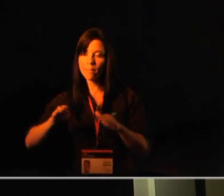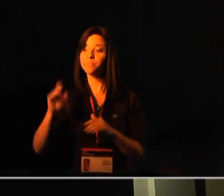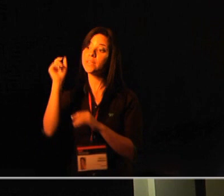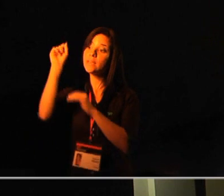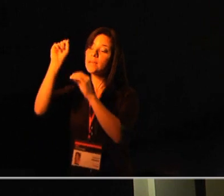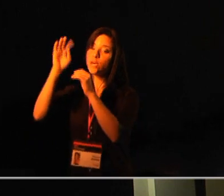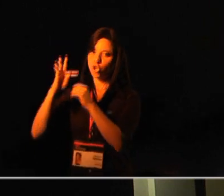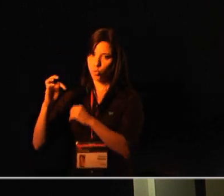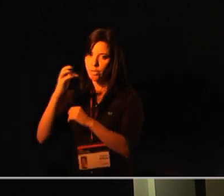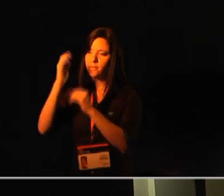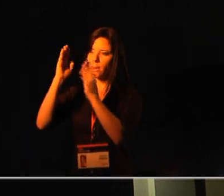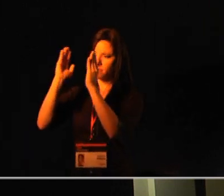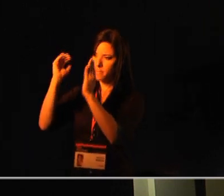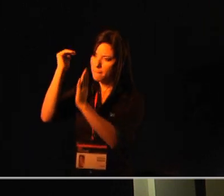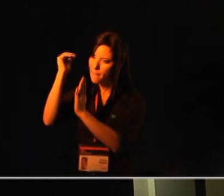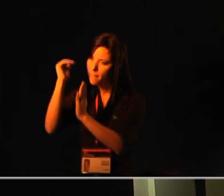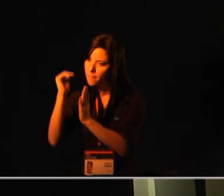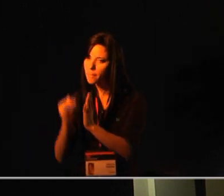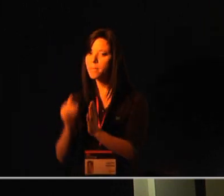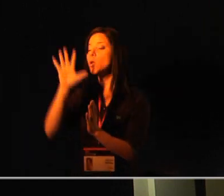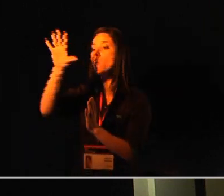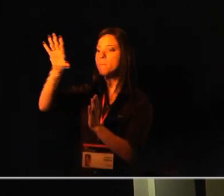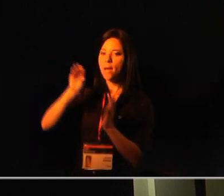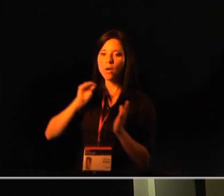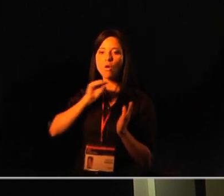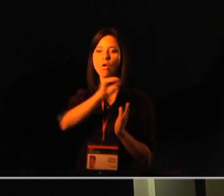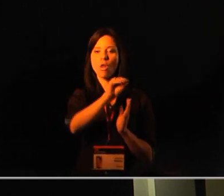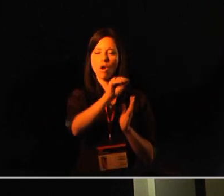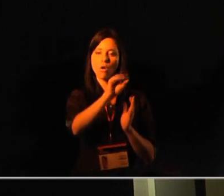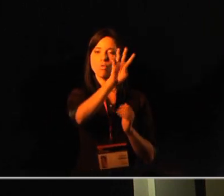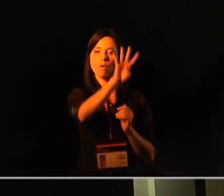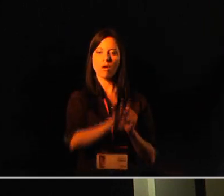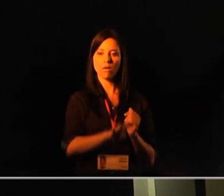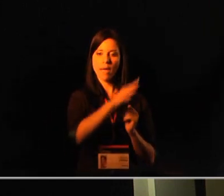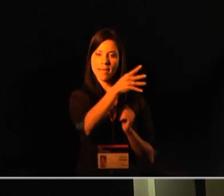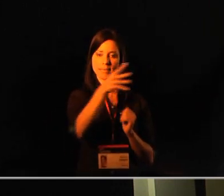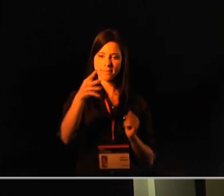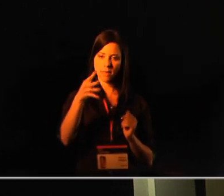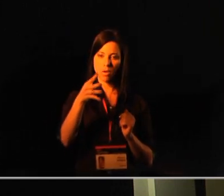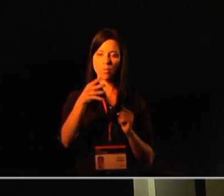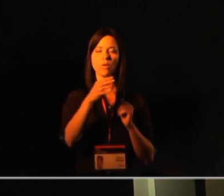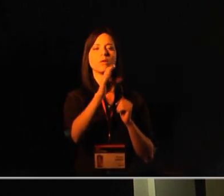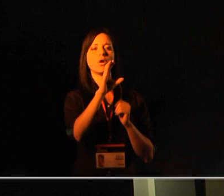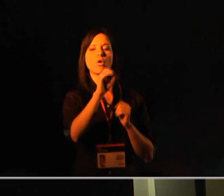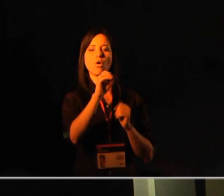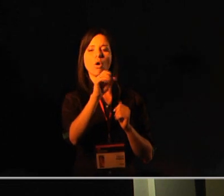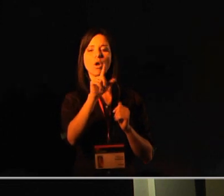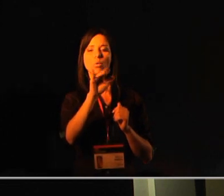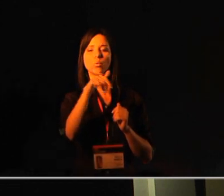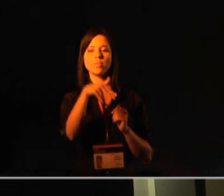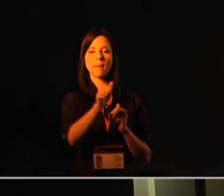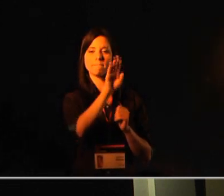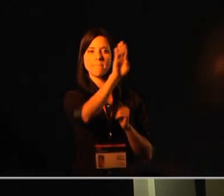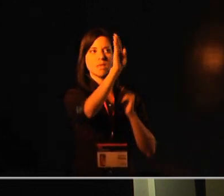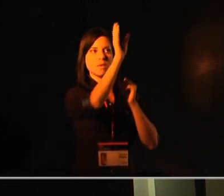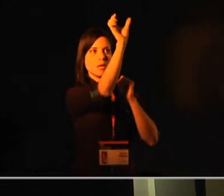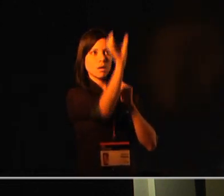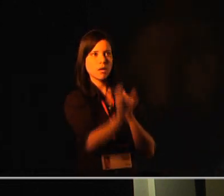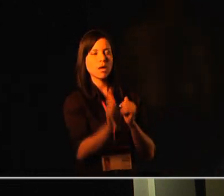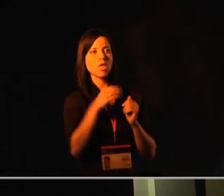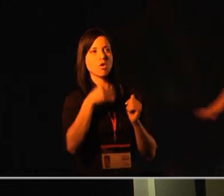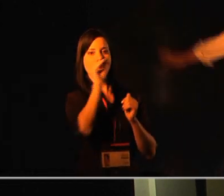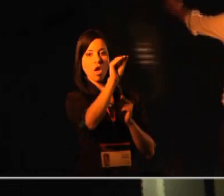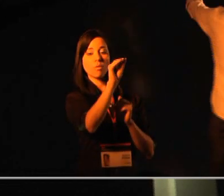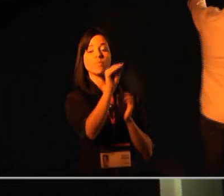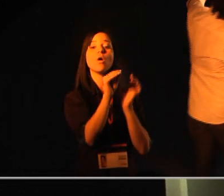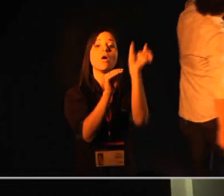Twitter e eu coloco no Excel, na coluna B. Aí, depois, o que eu faço? Depois eu pego, na coluna A,